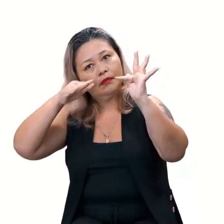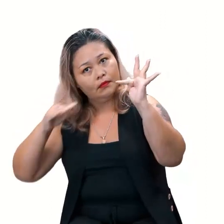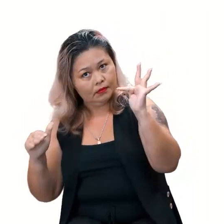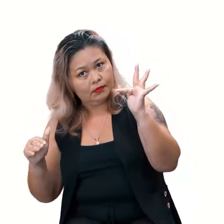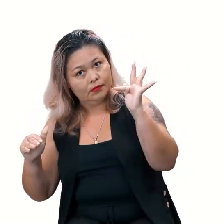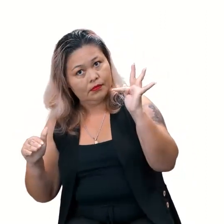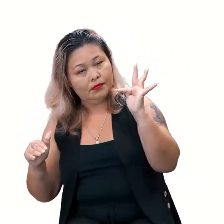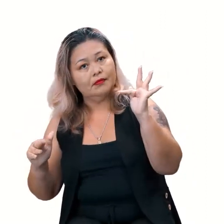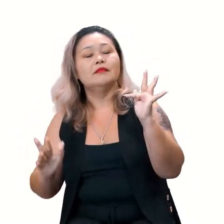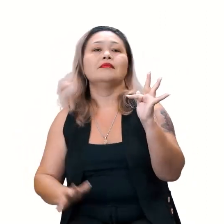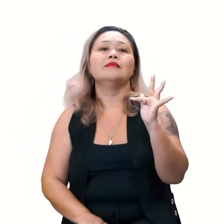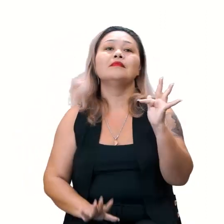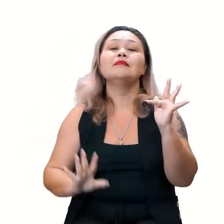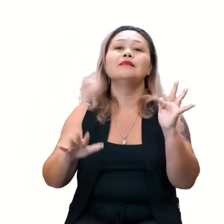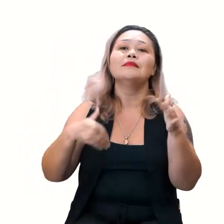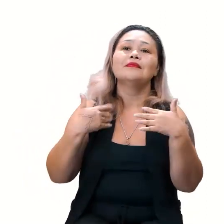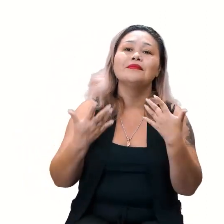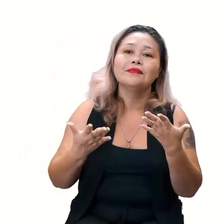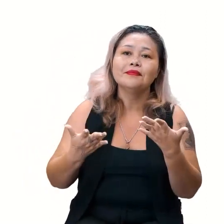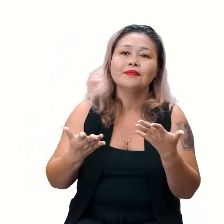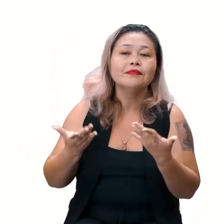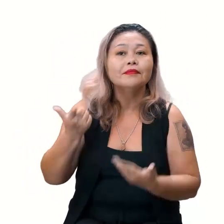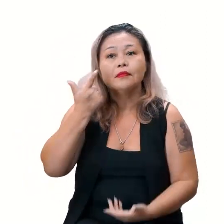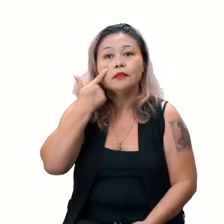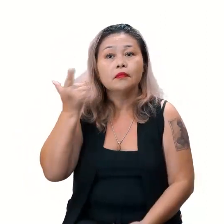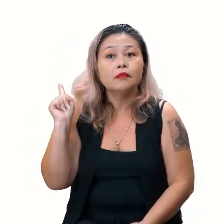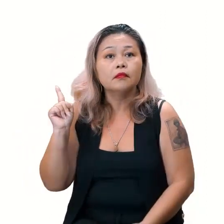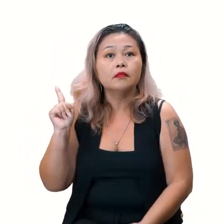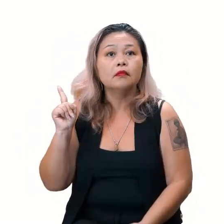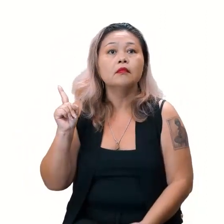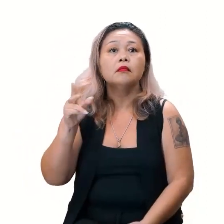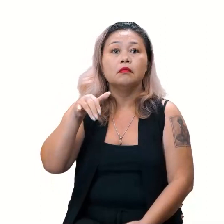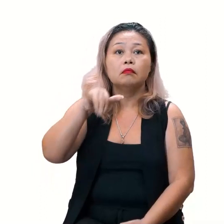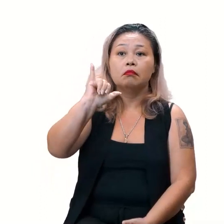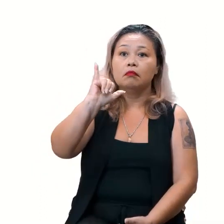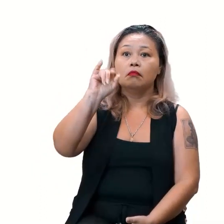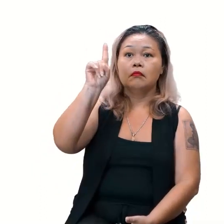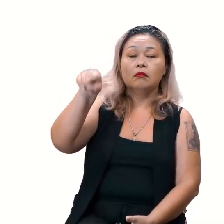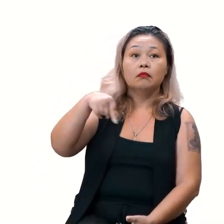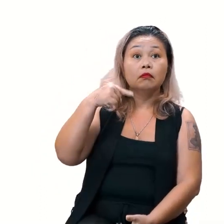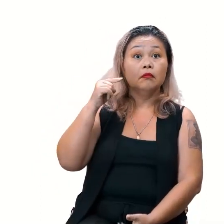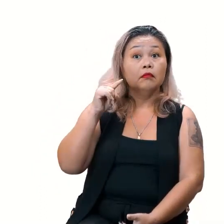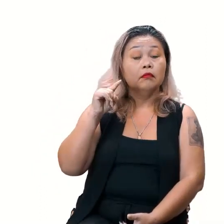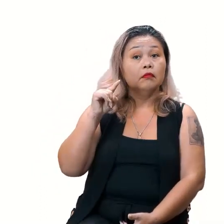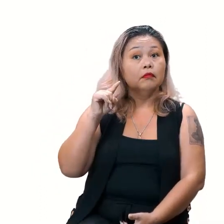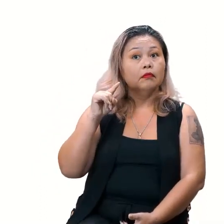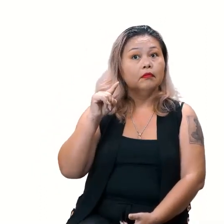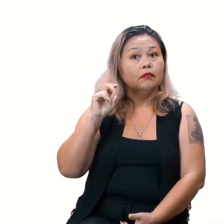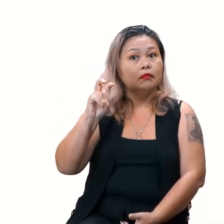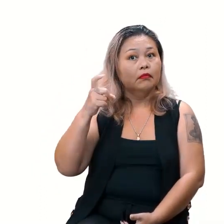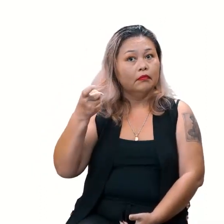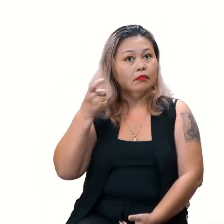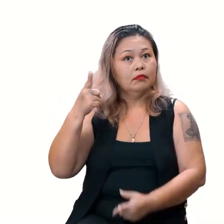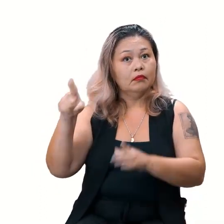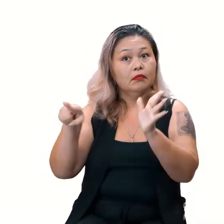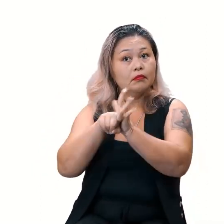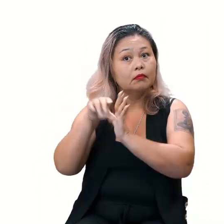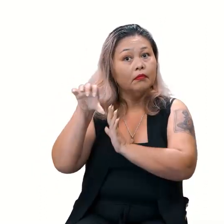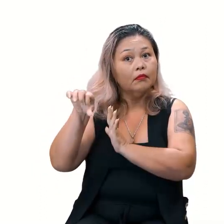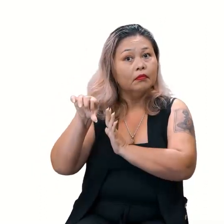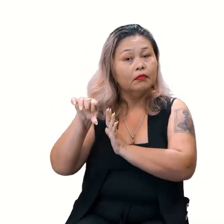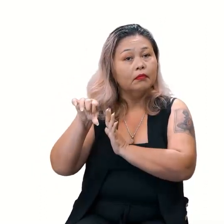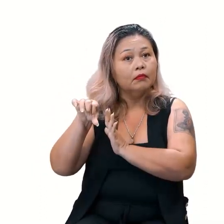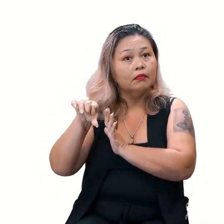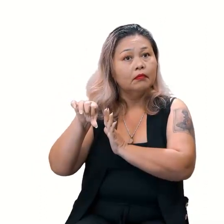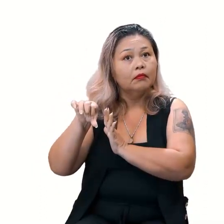decrescente, né? Então, olha lá, vamos ver. Y igual a 5x menos 9. Aqui